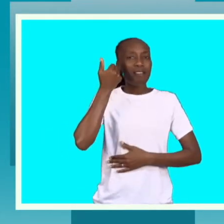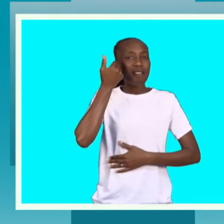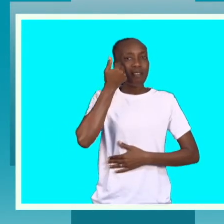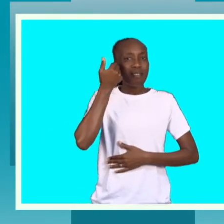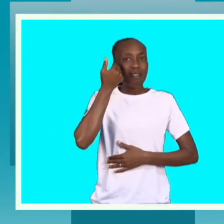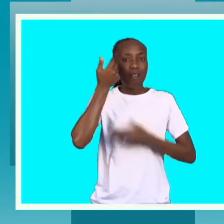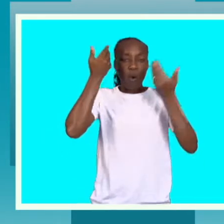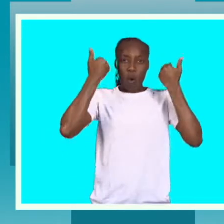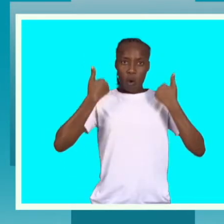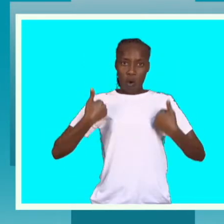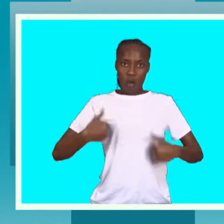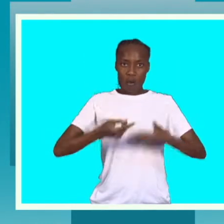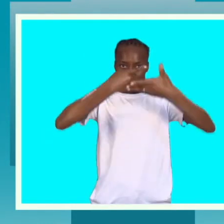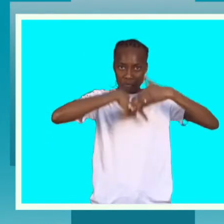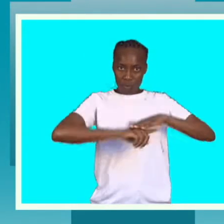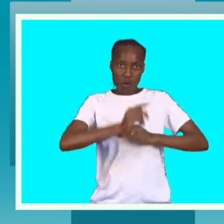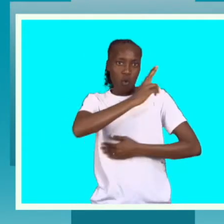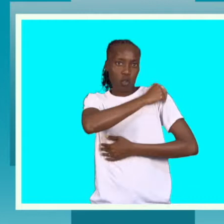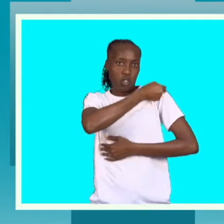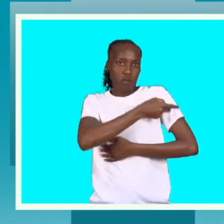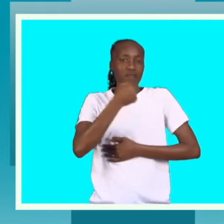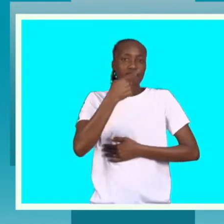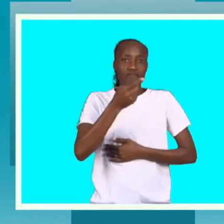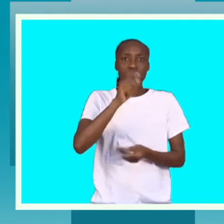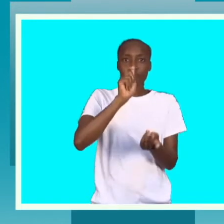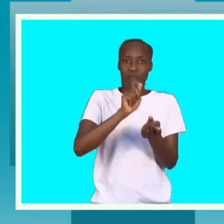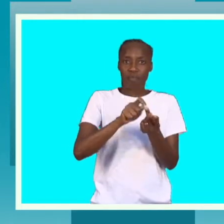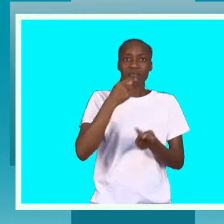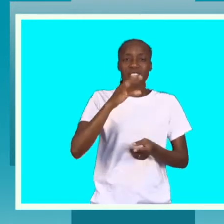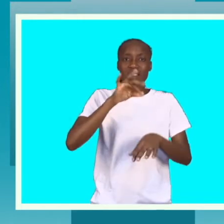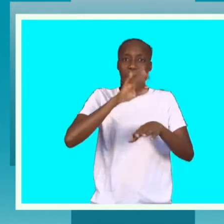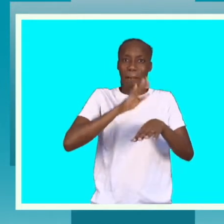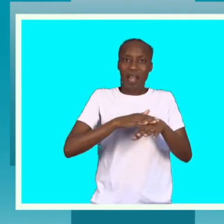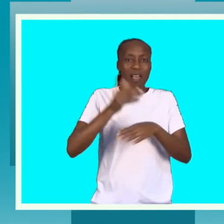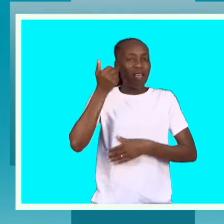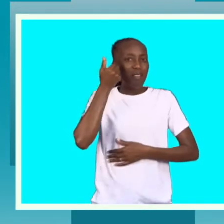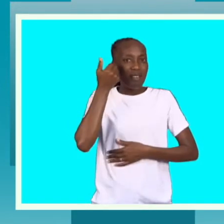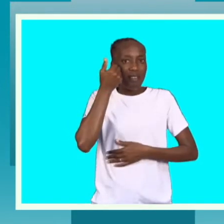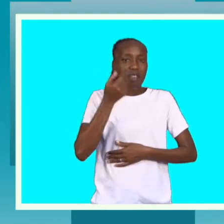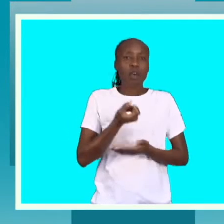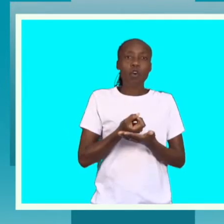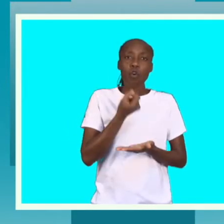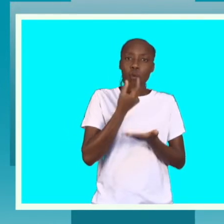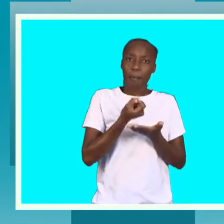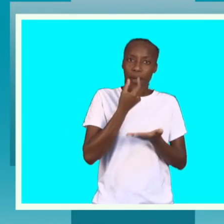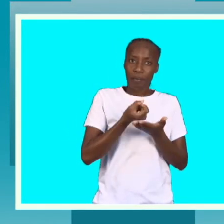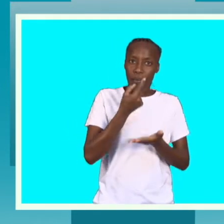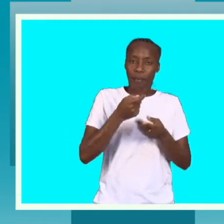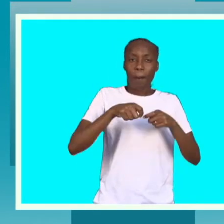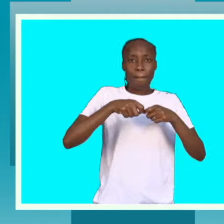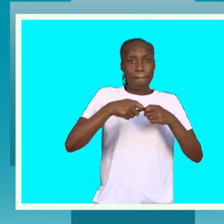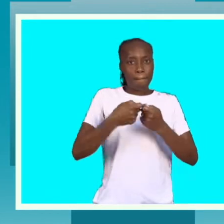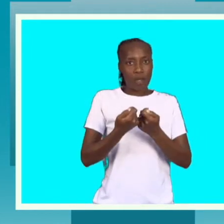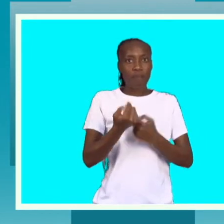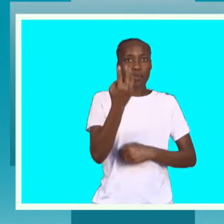hospital, fazendo consulta, disse, ah, é malária. Febre. Dá um único comprimido. Partiu. Quatro